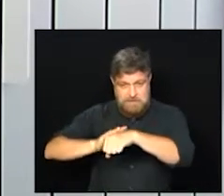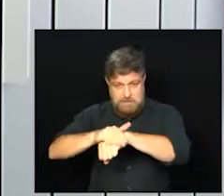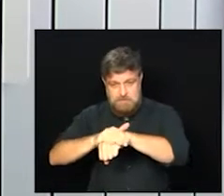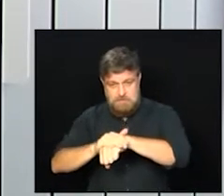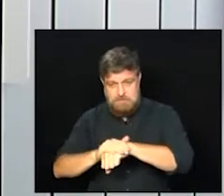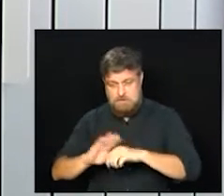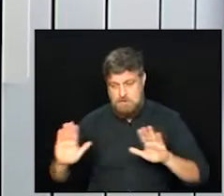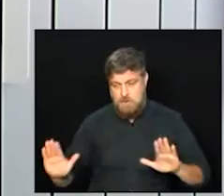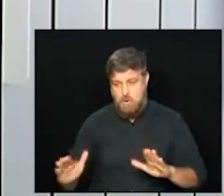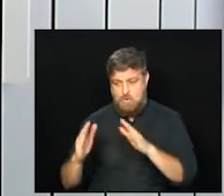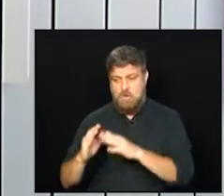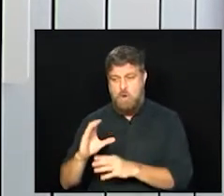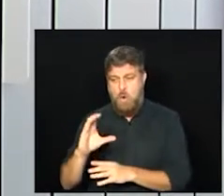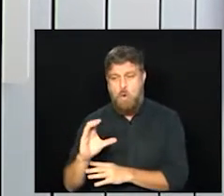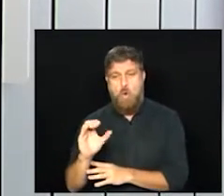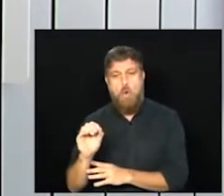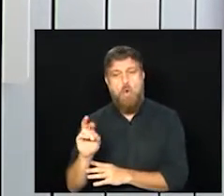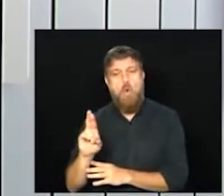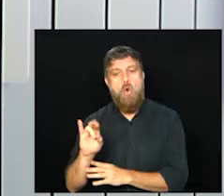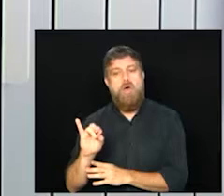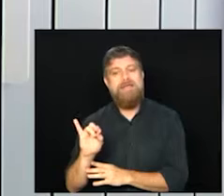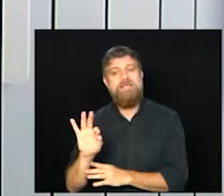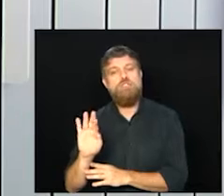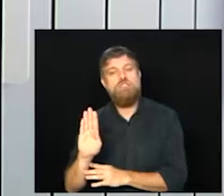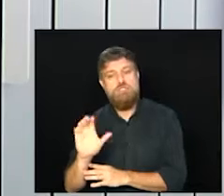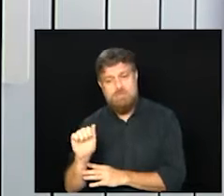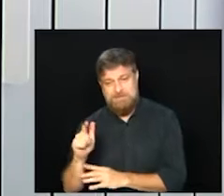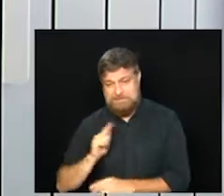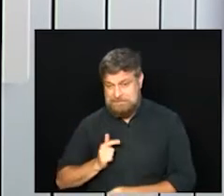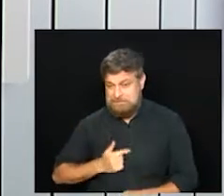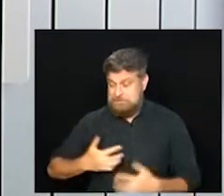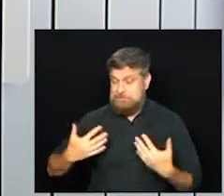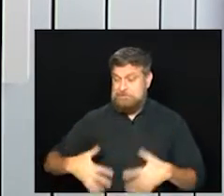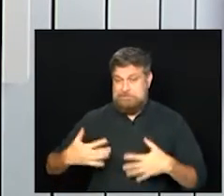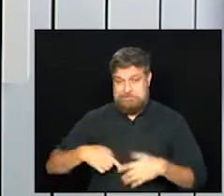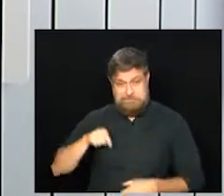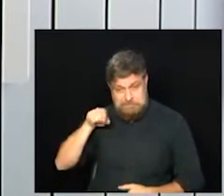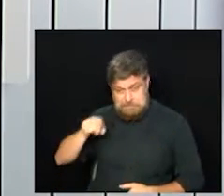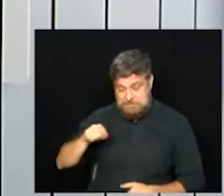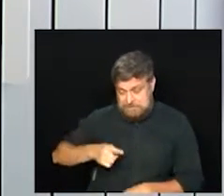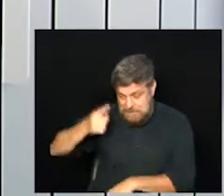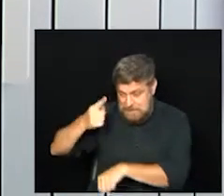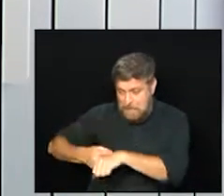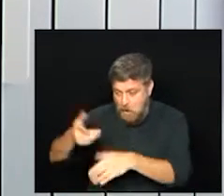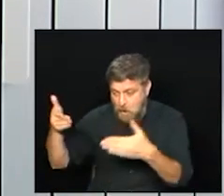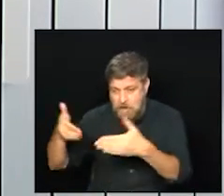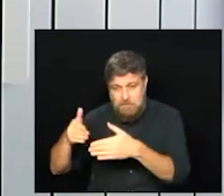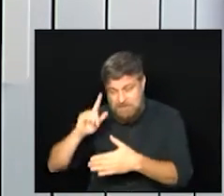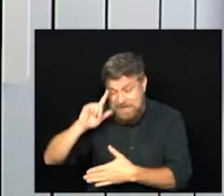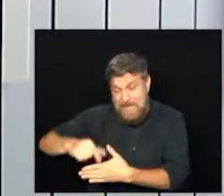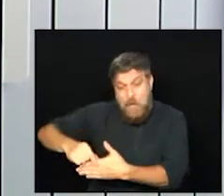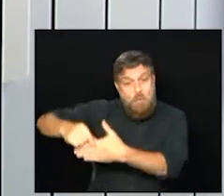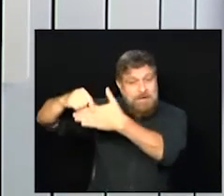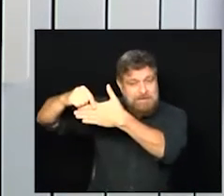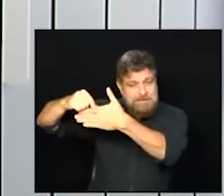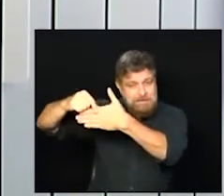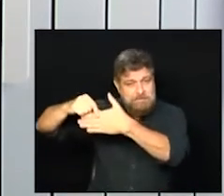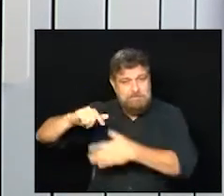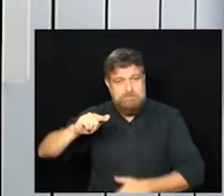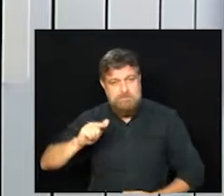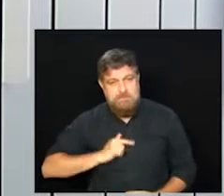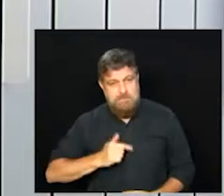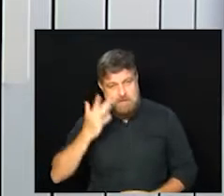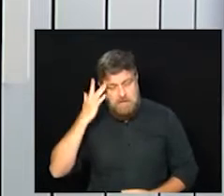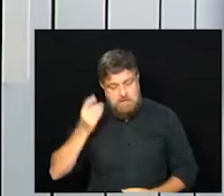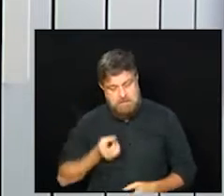contra o Coritiba, fora de casa, duelo muito complicado, já que o Coritiba, neste momento, é o líder da competição.